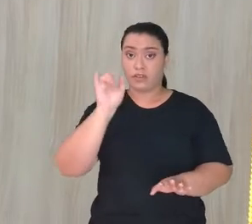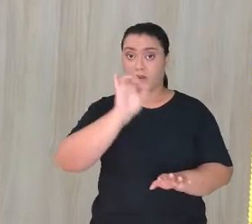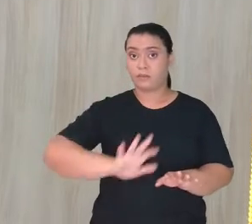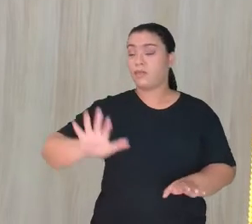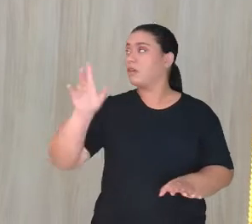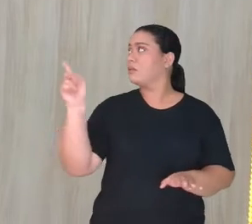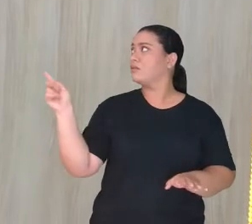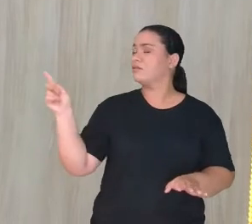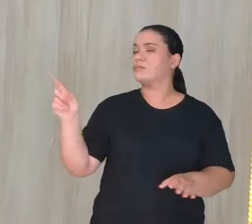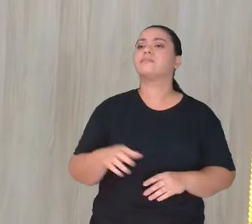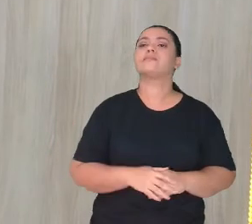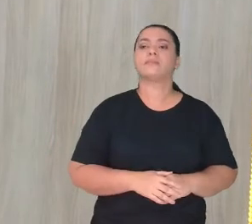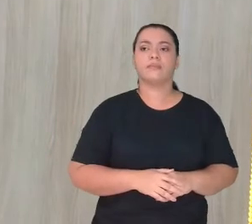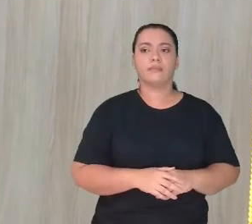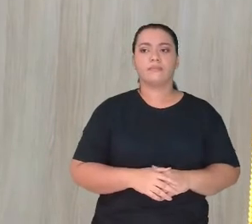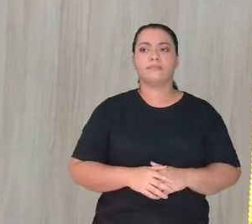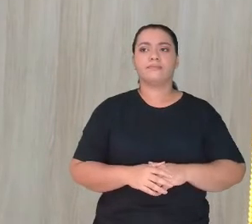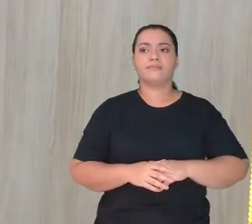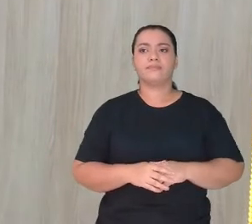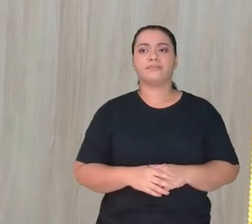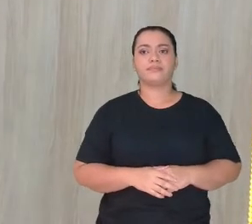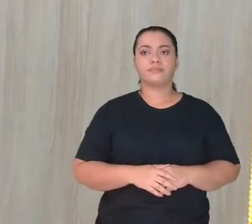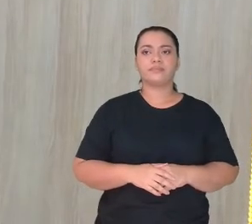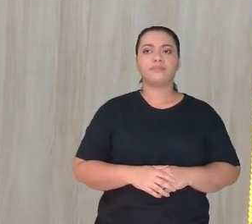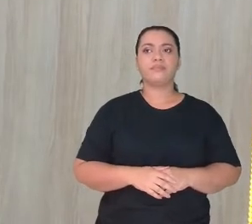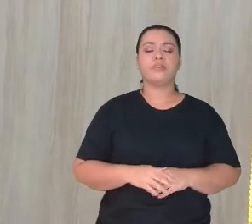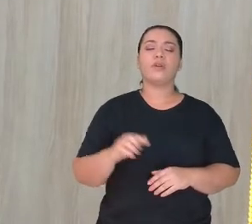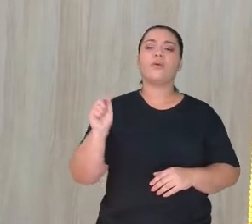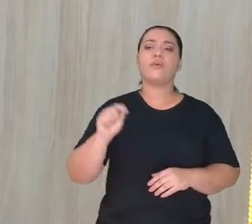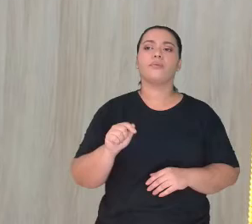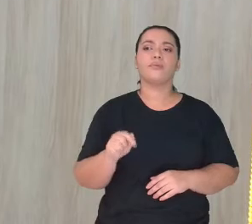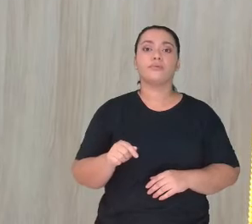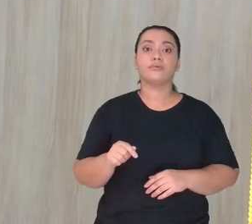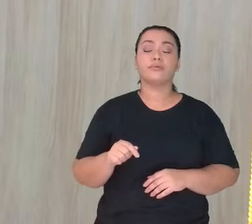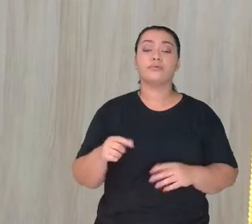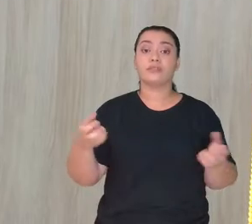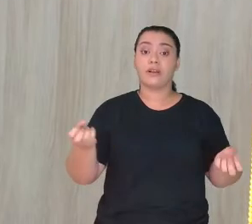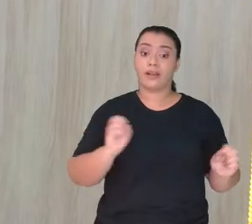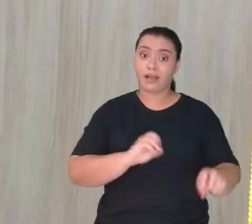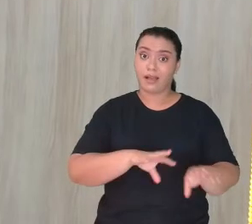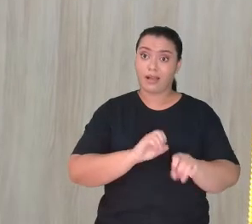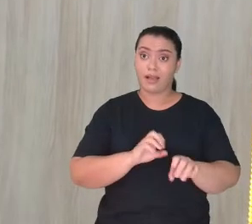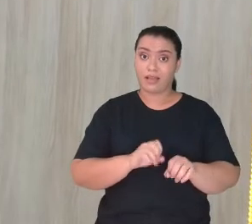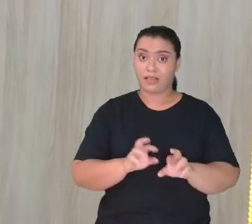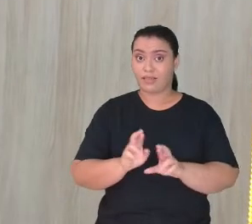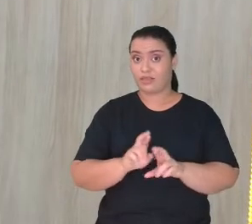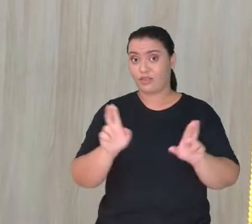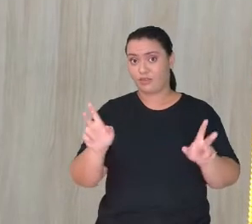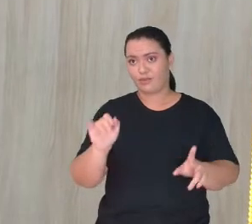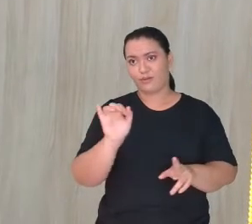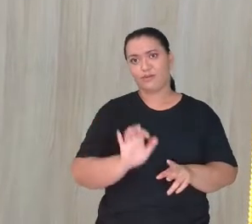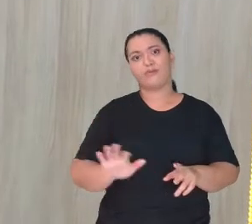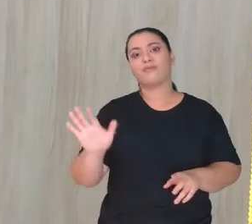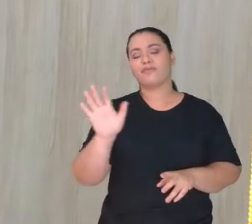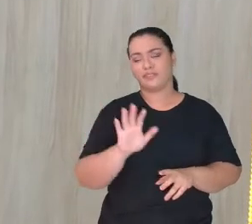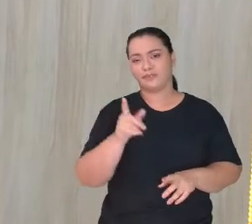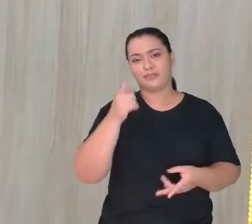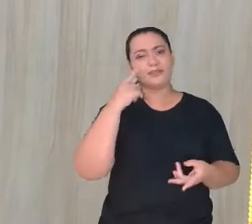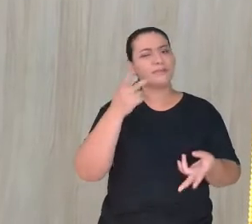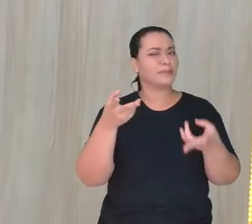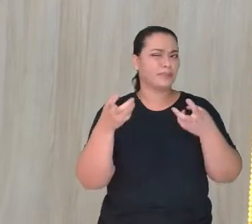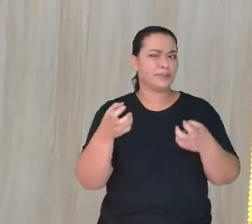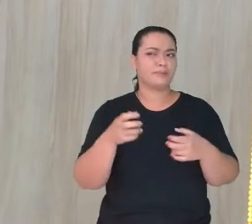que é juntada em 3 partes, e aí, na de hoje, eu vou juntar as 3 também, só que são figuras diferentes, que a gente vai